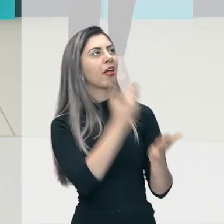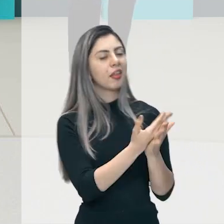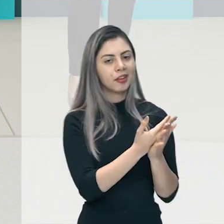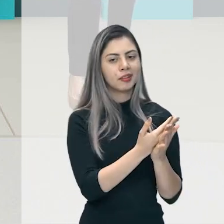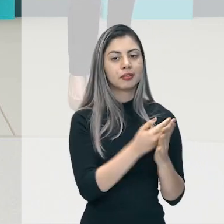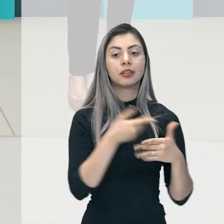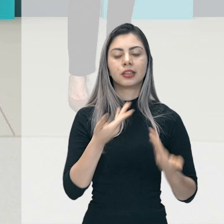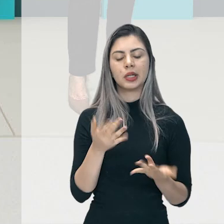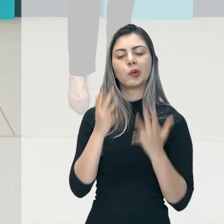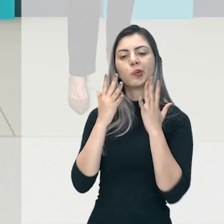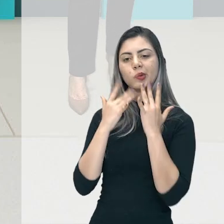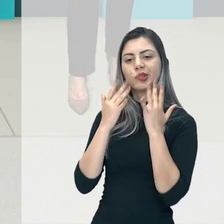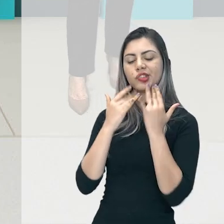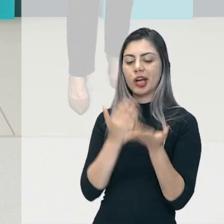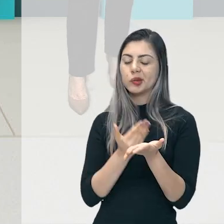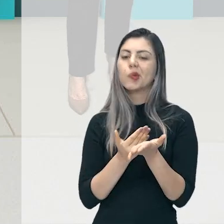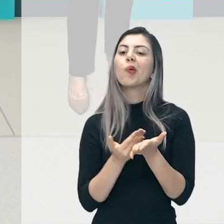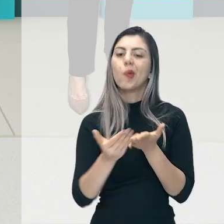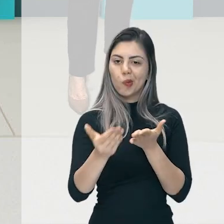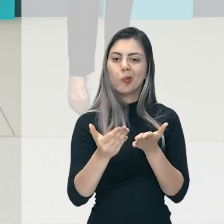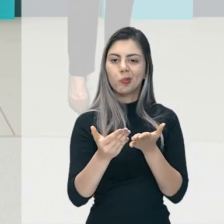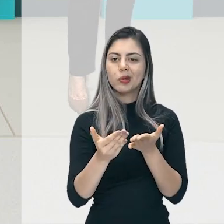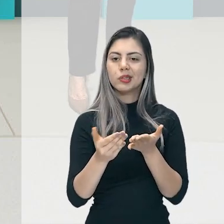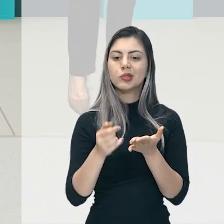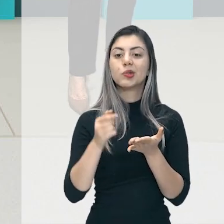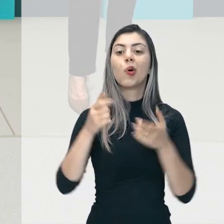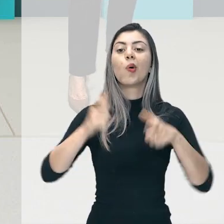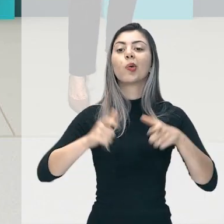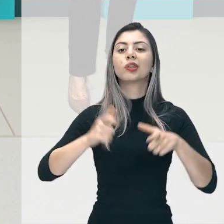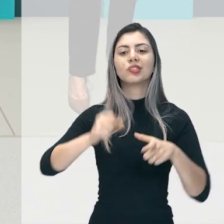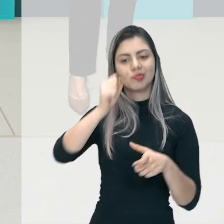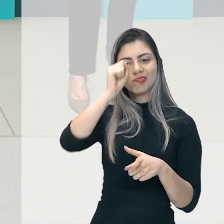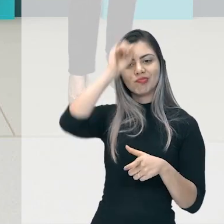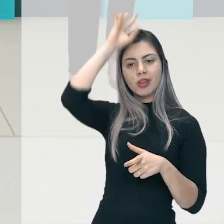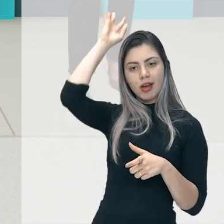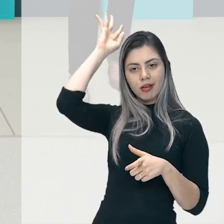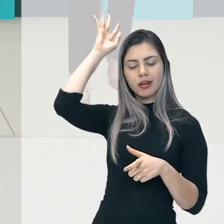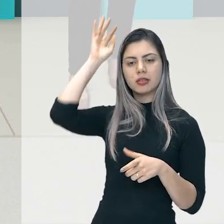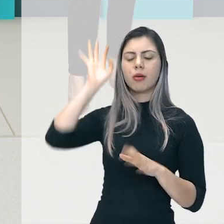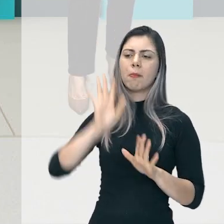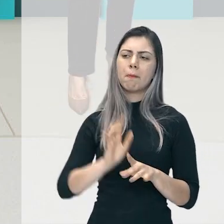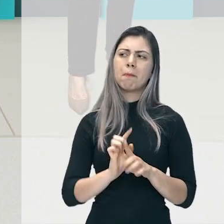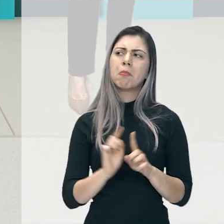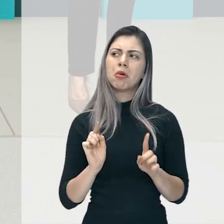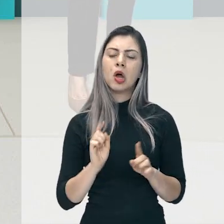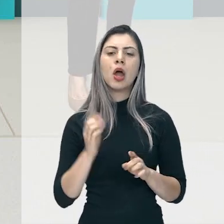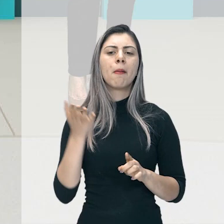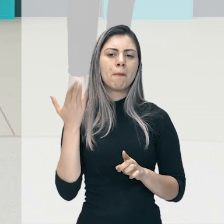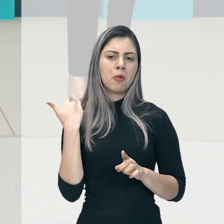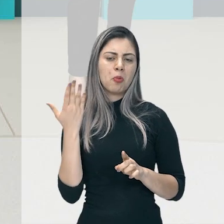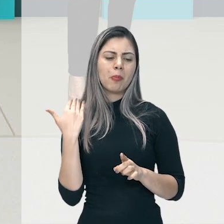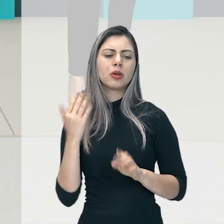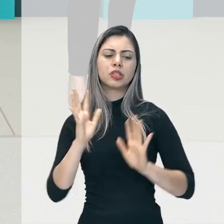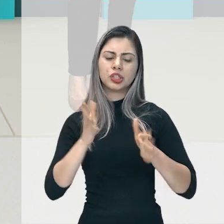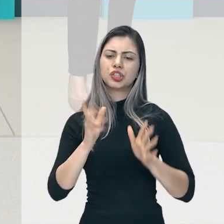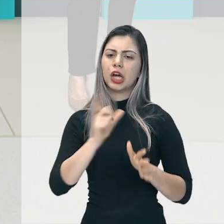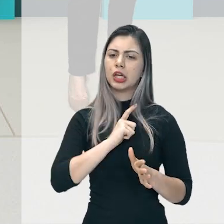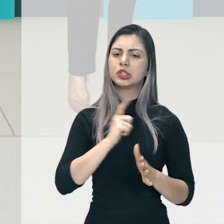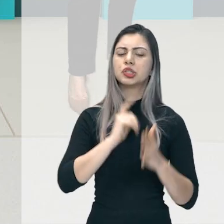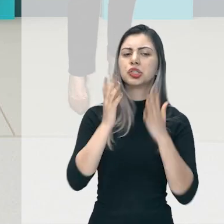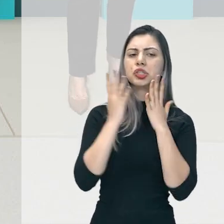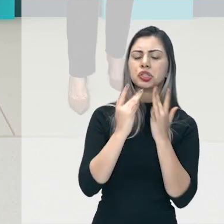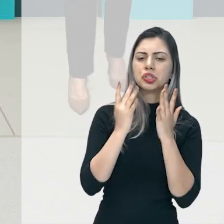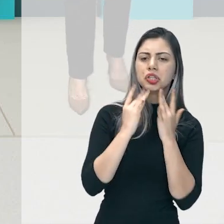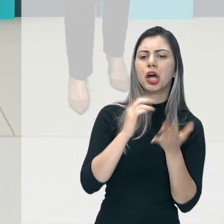o teatro foi intitulado como Nascido na Grécia. O homem já fazia encenações, teatro,